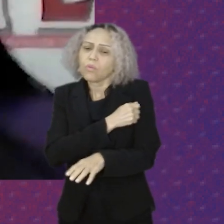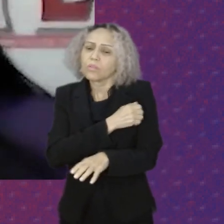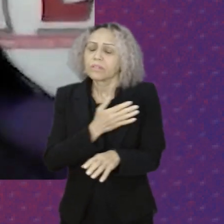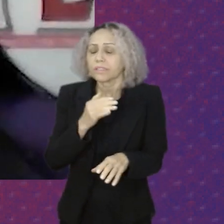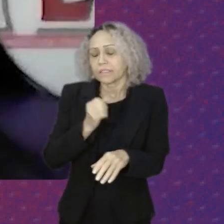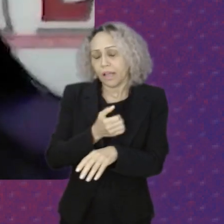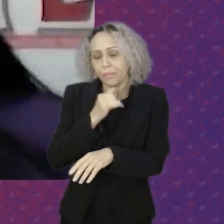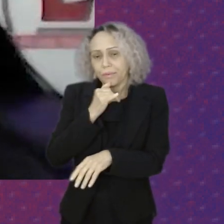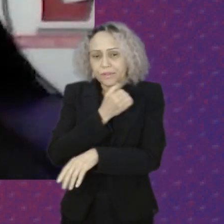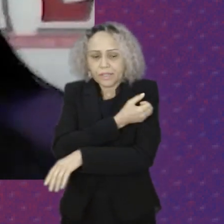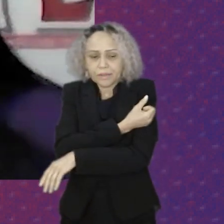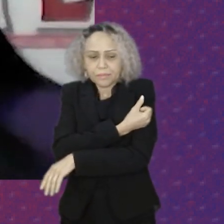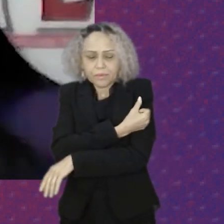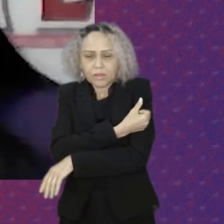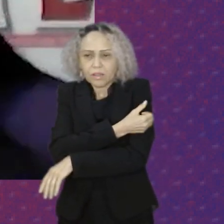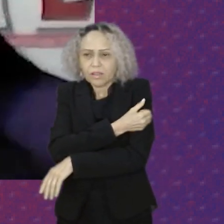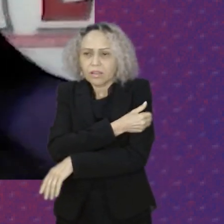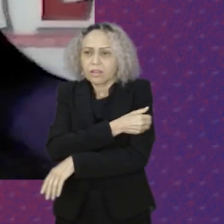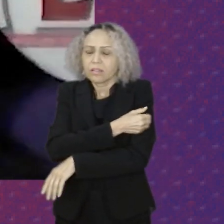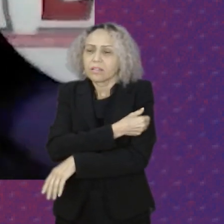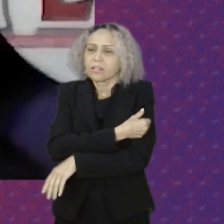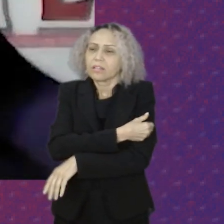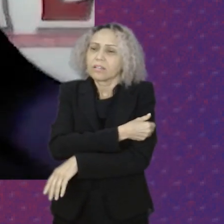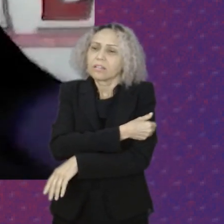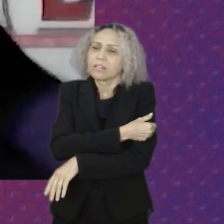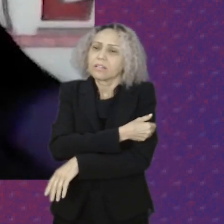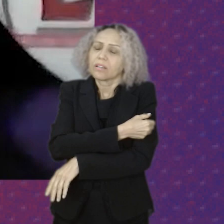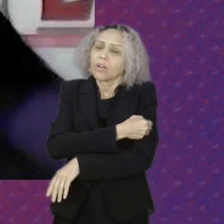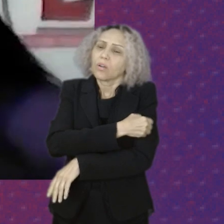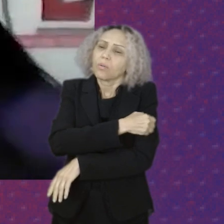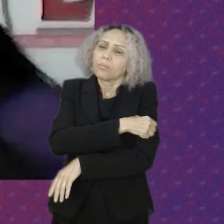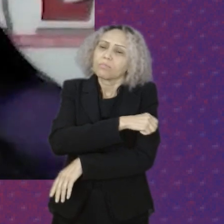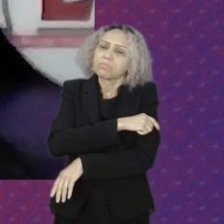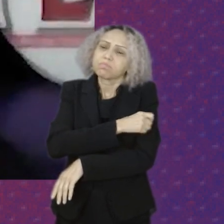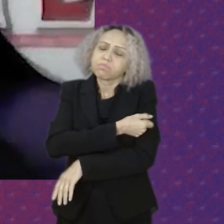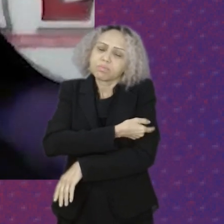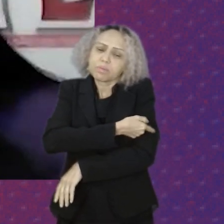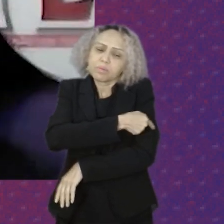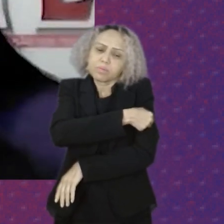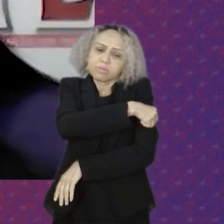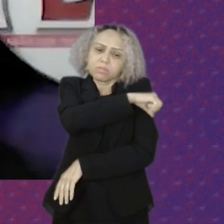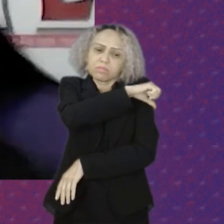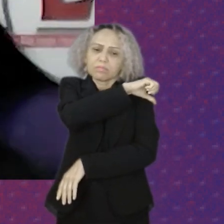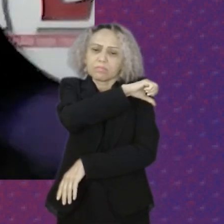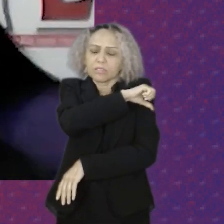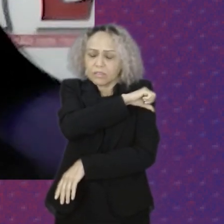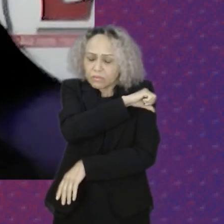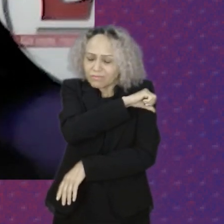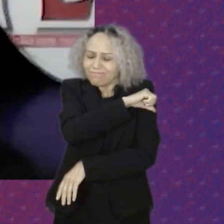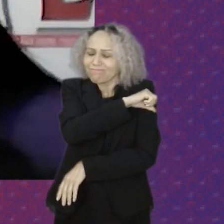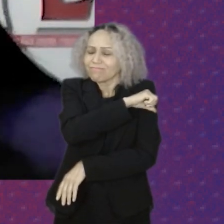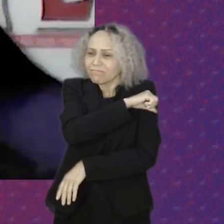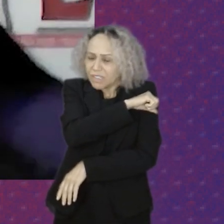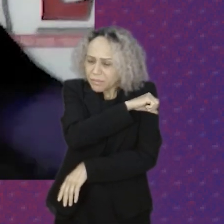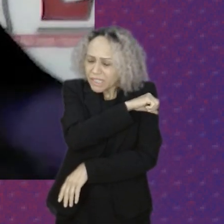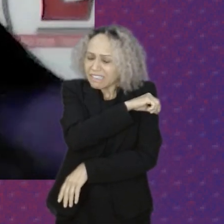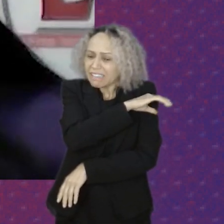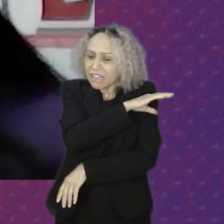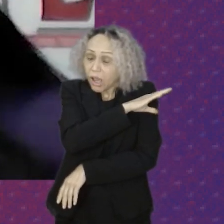fundamental chegou no ensino médio com muitas deficiências dos conteúdos. Estou falando dos sujeitos do